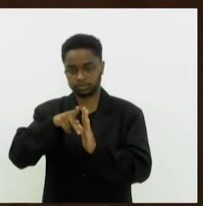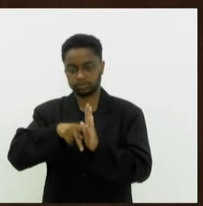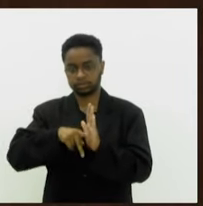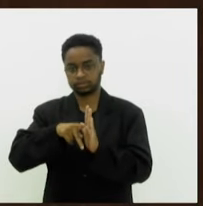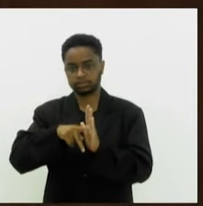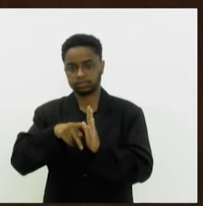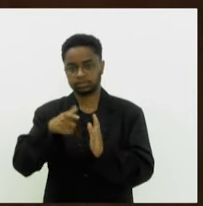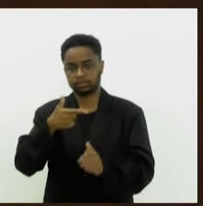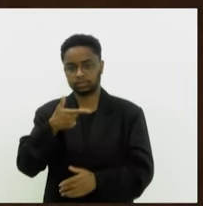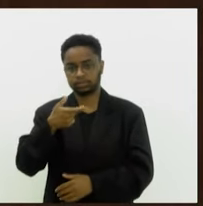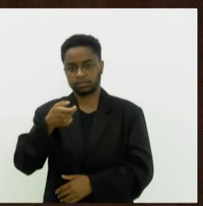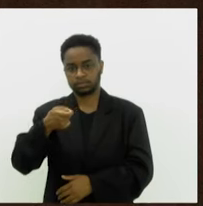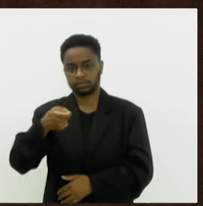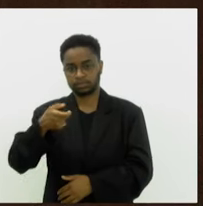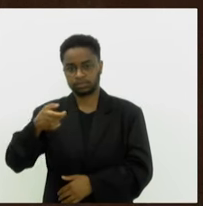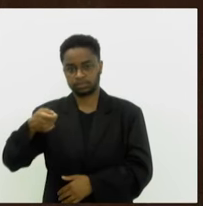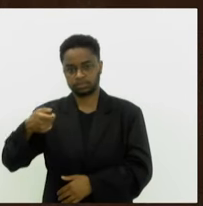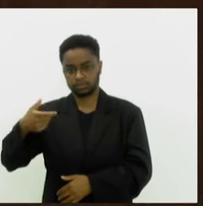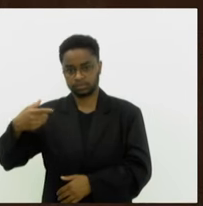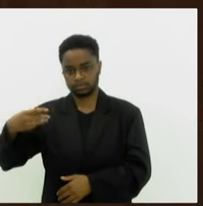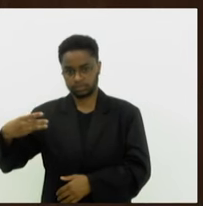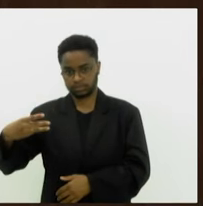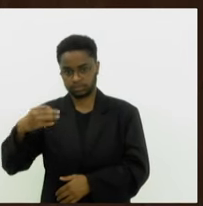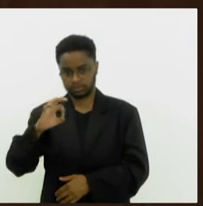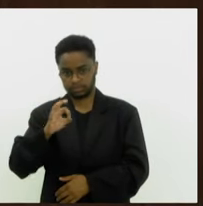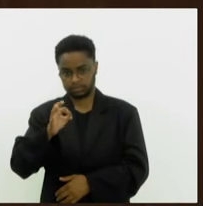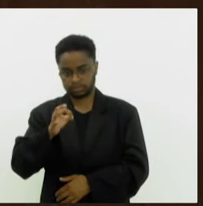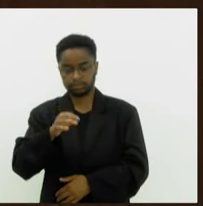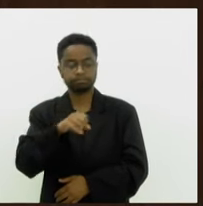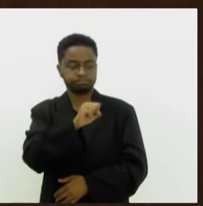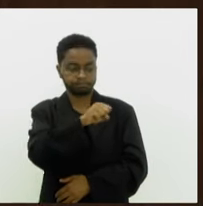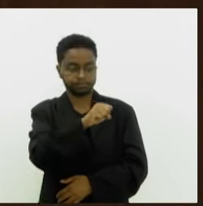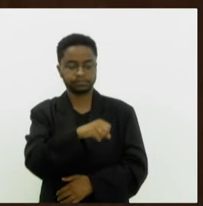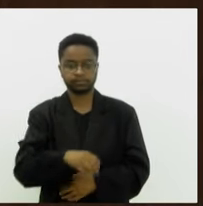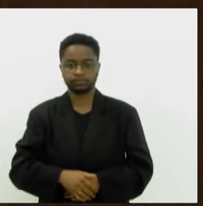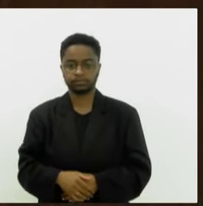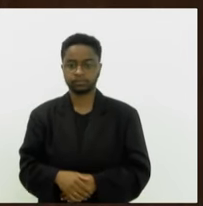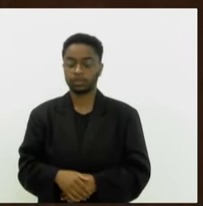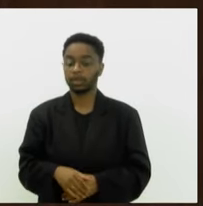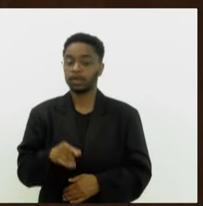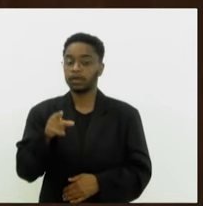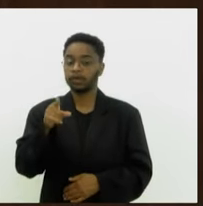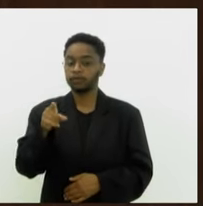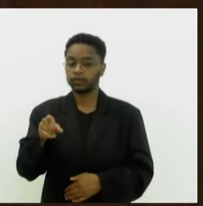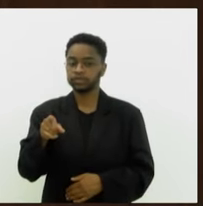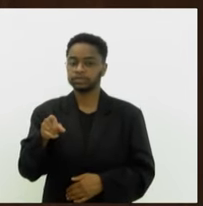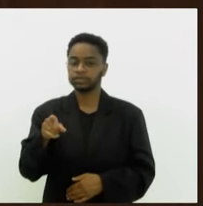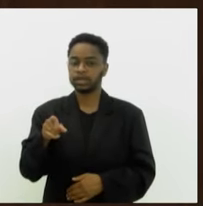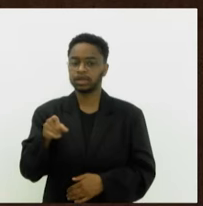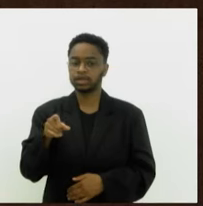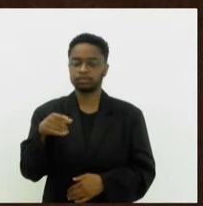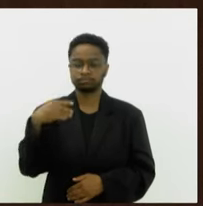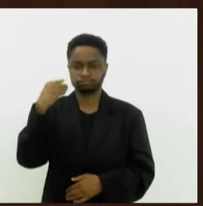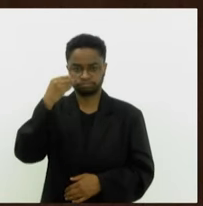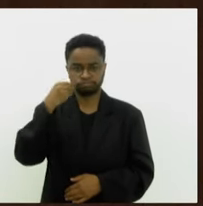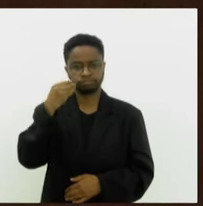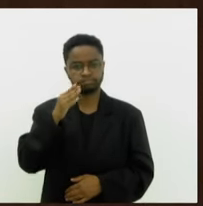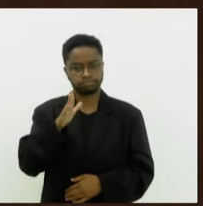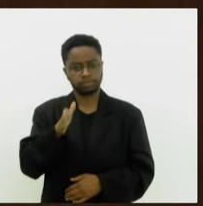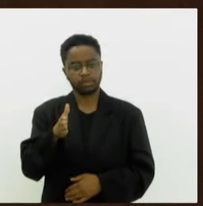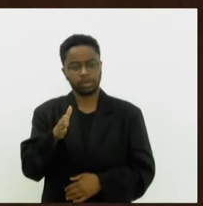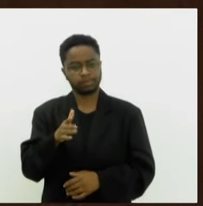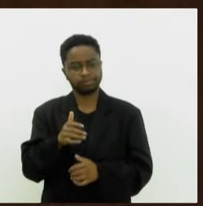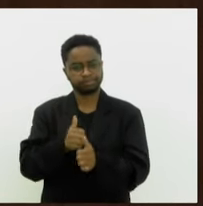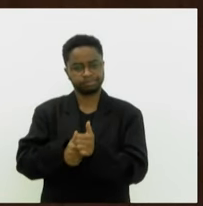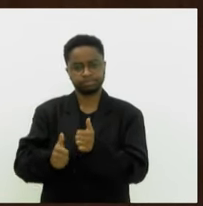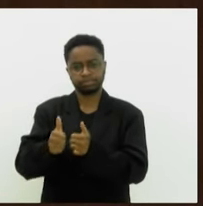de 2003, é isso? É verdade. O senhor foi vanguardista, porque